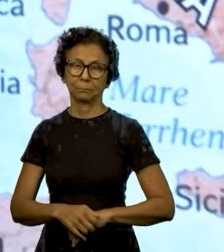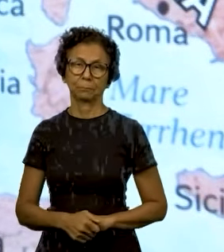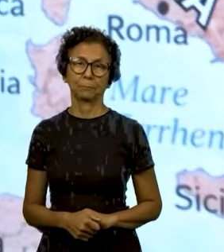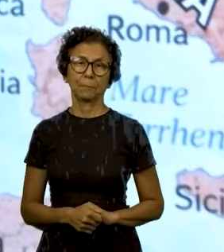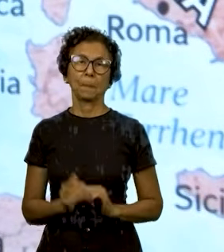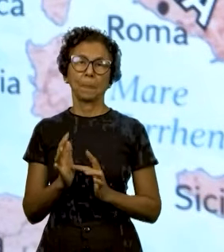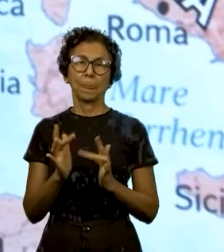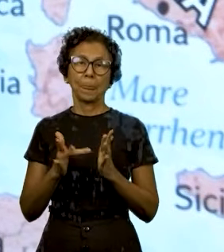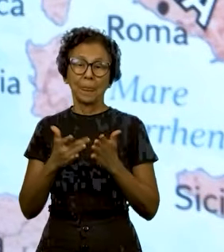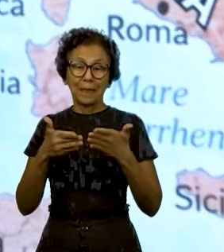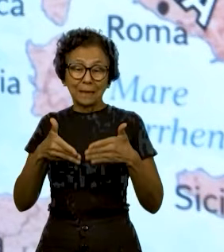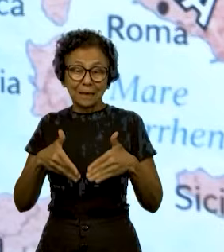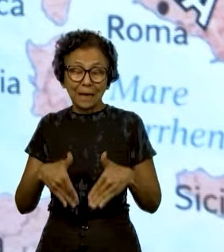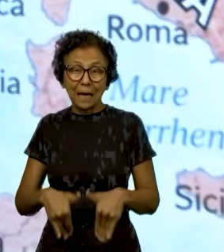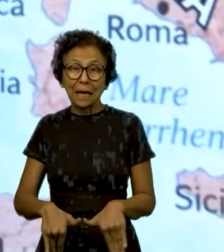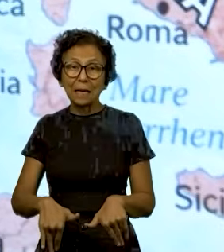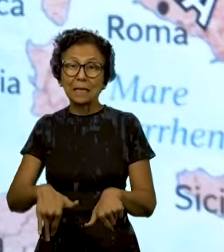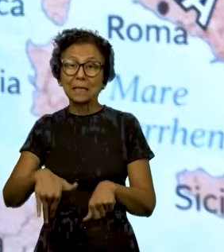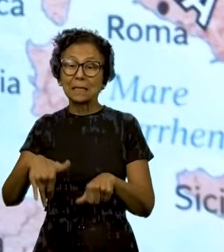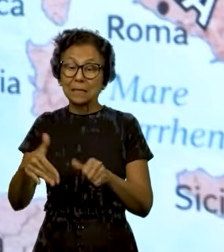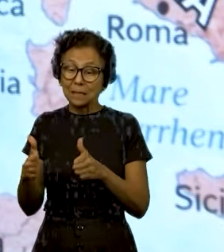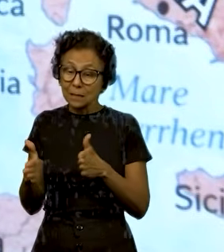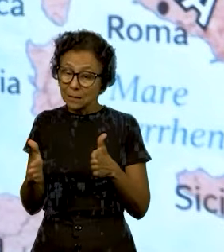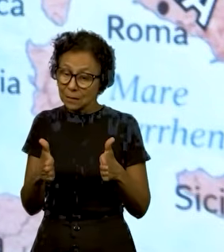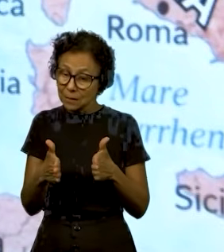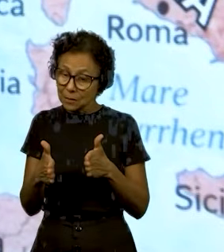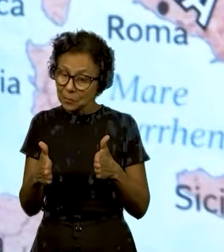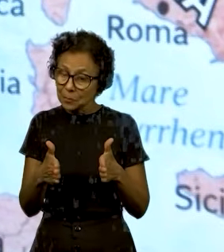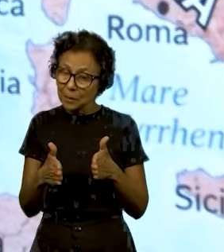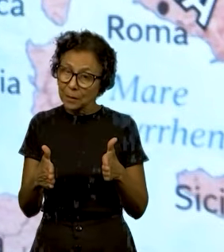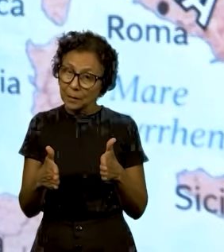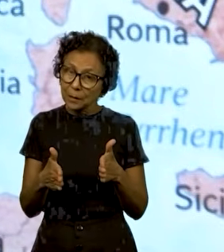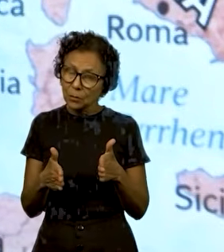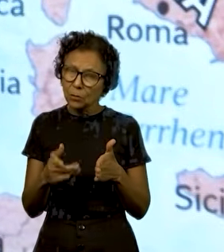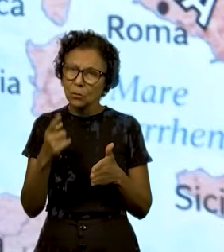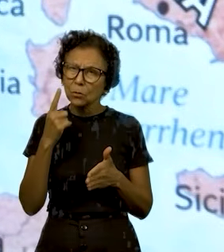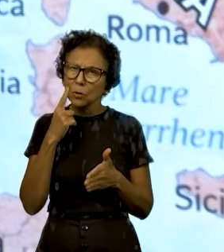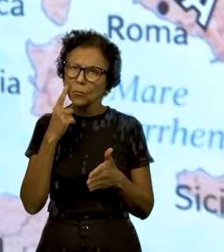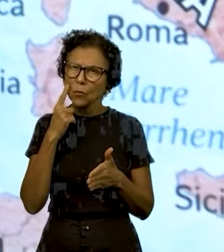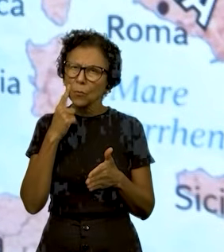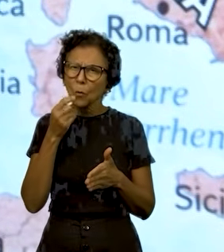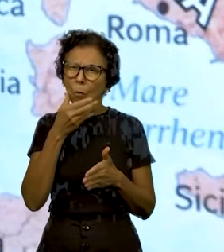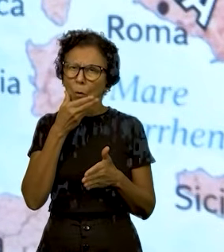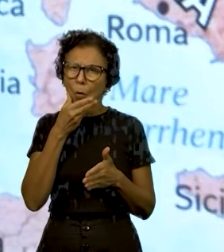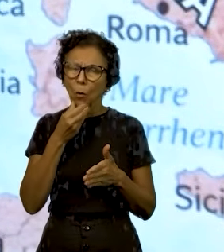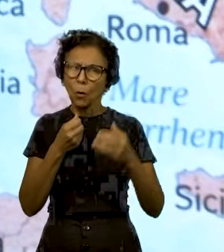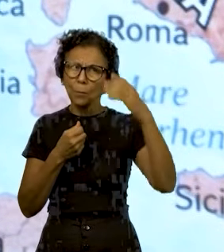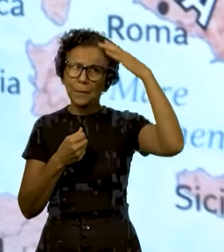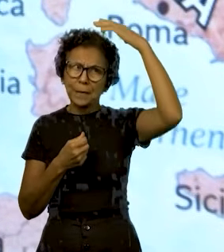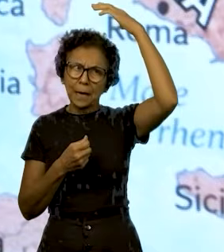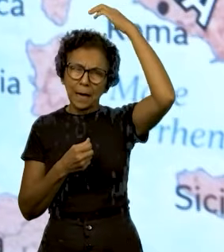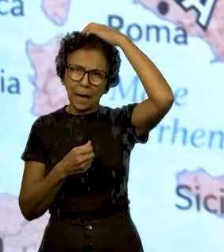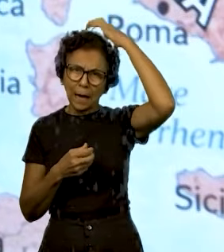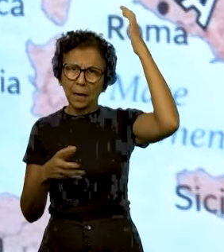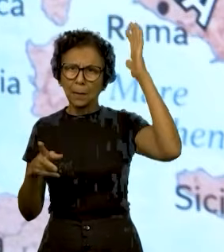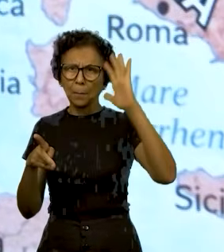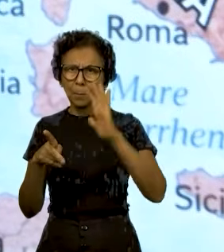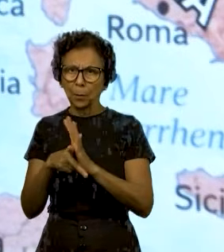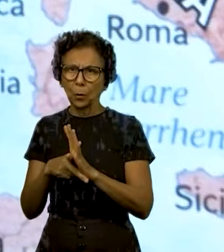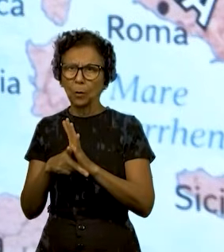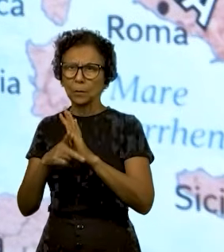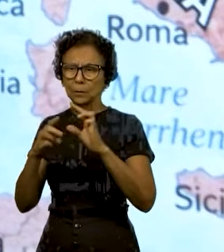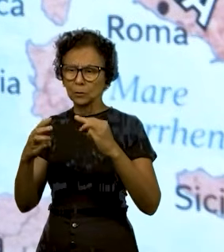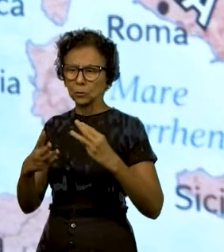nessa época e nós vamos encontrar a expressão Rei da Judéia, que se refere então à